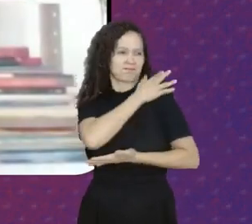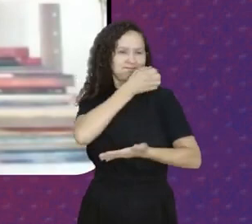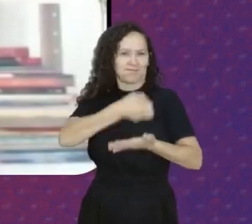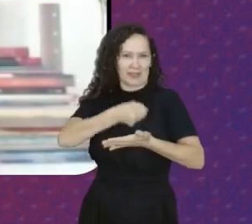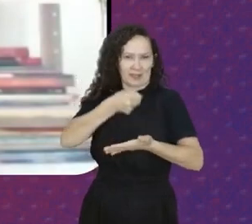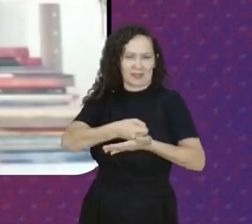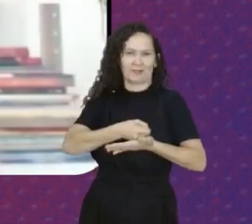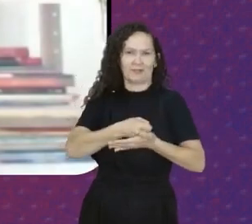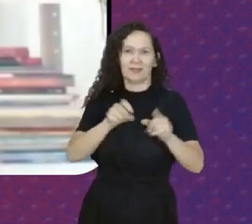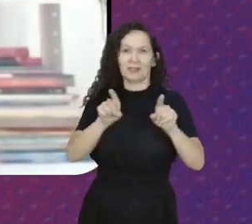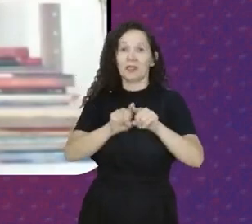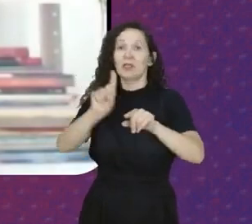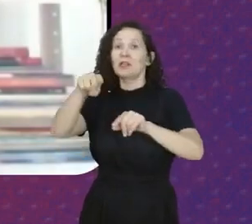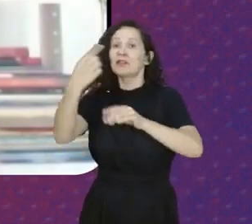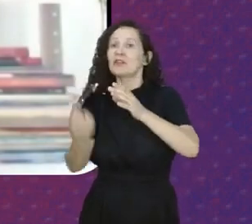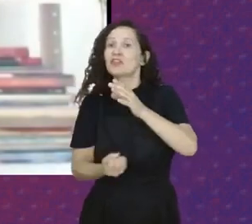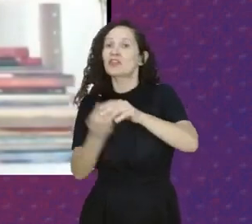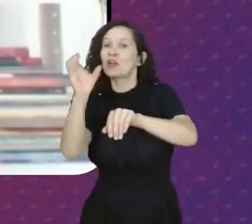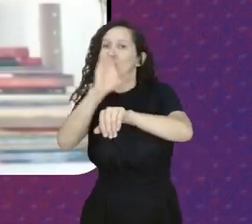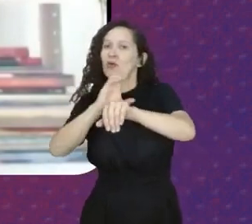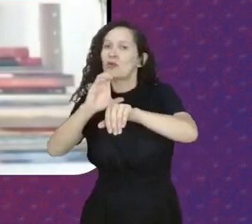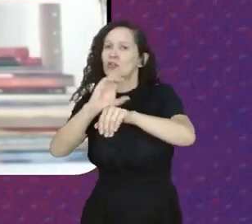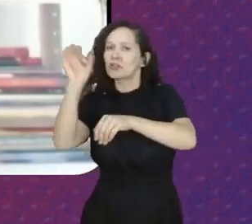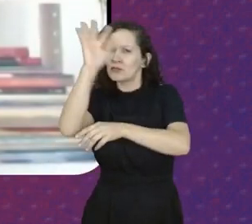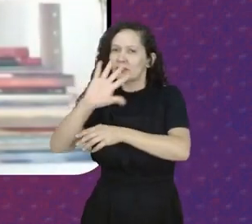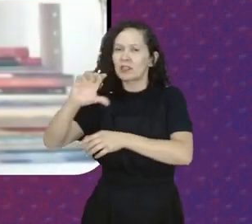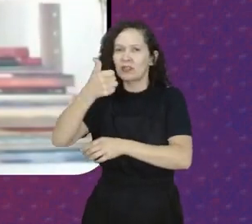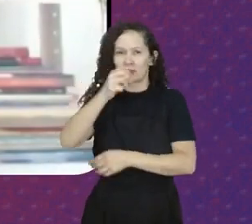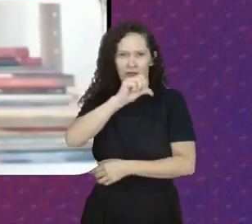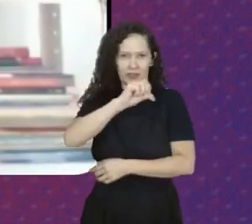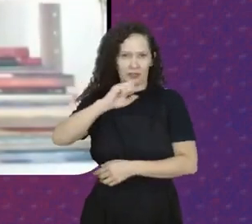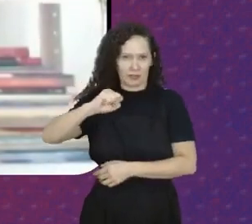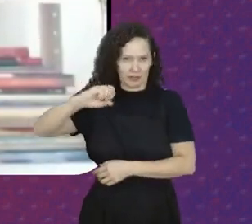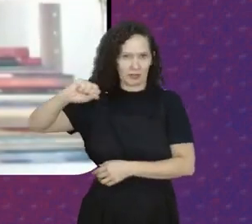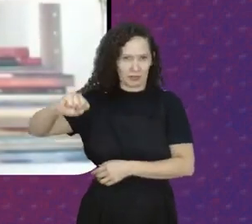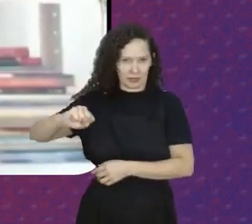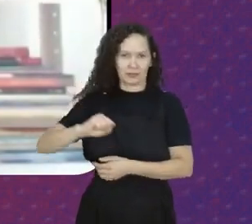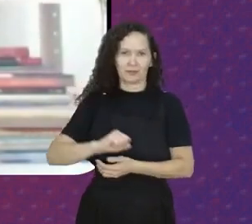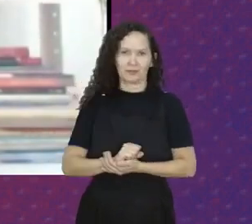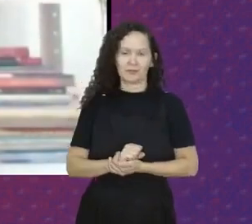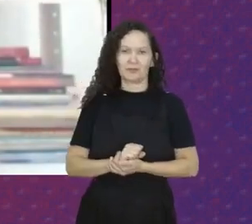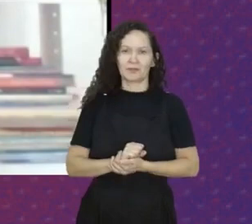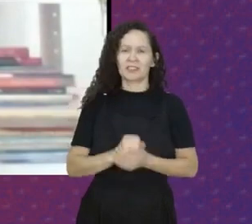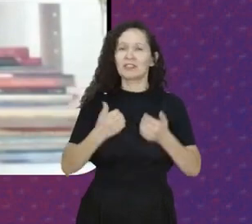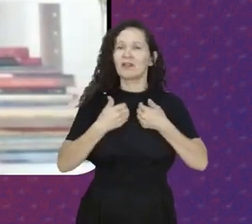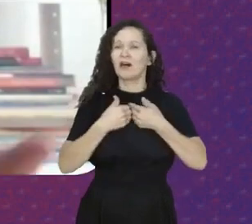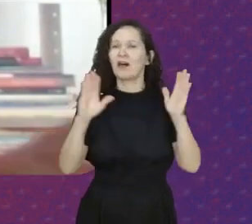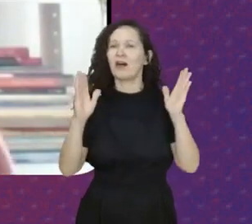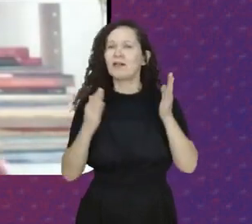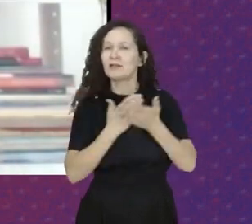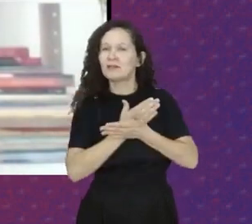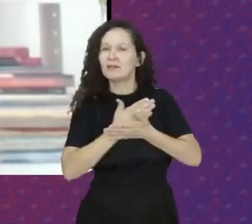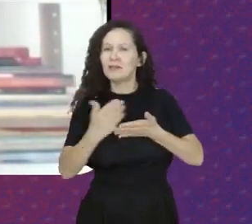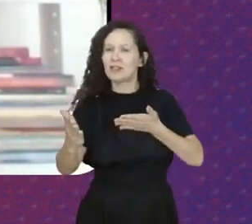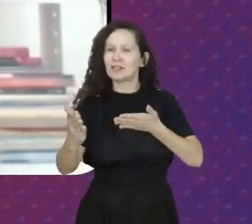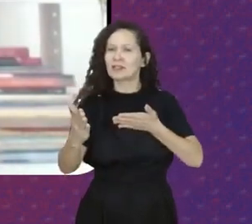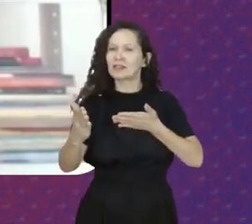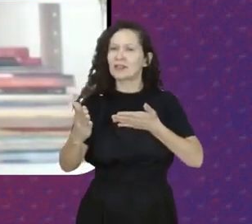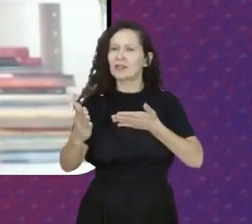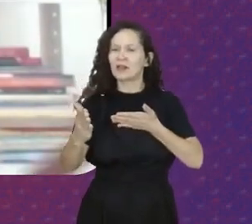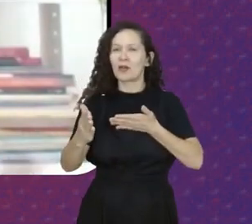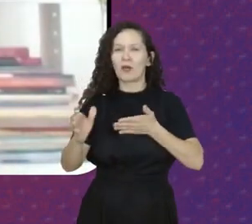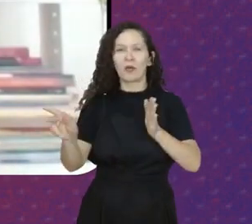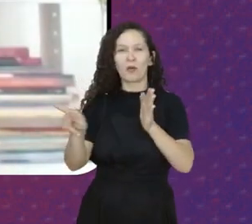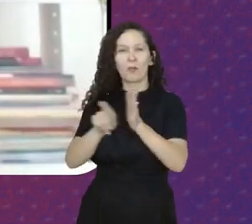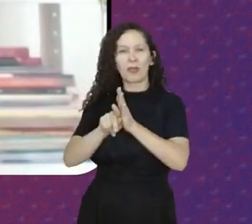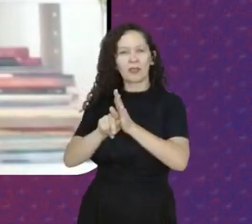e pós-Constituição Federal de 1988, que inauguram, que a gente pode chamar da era dos